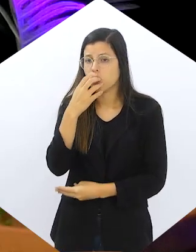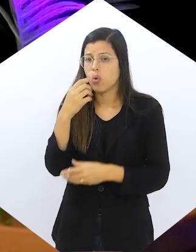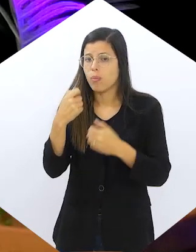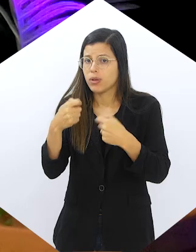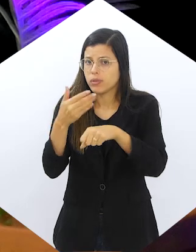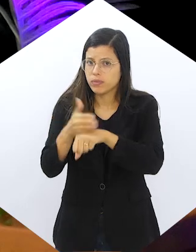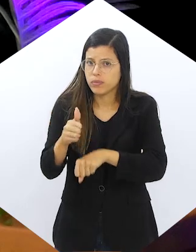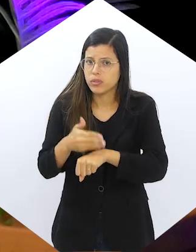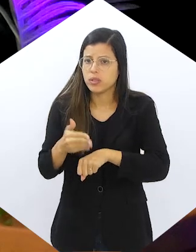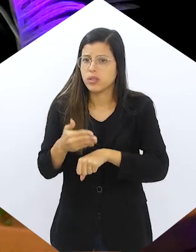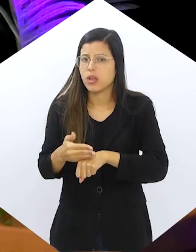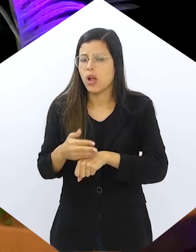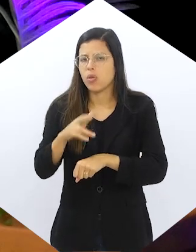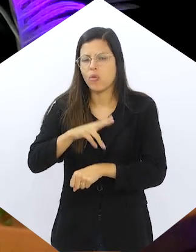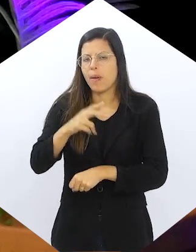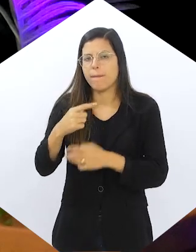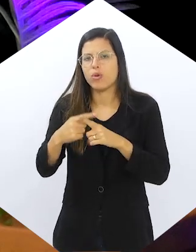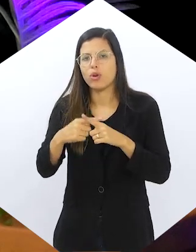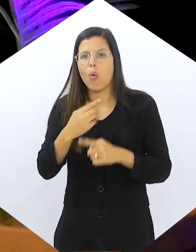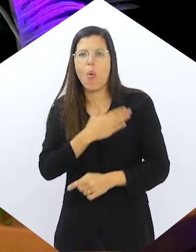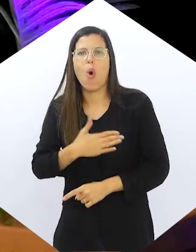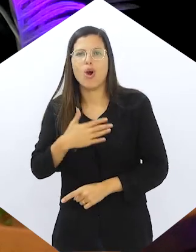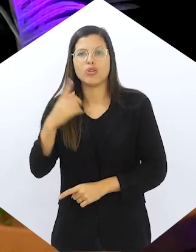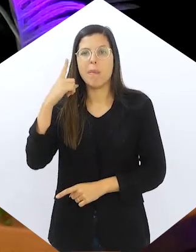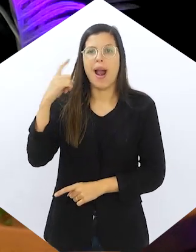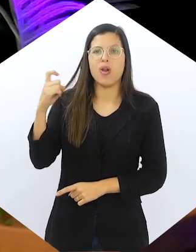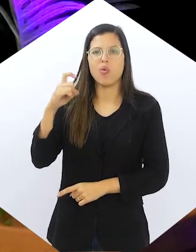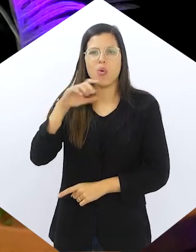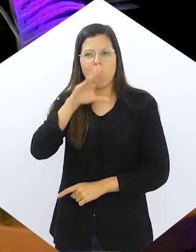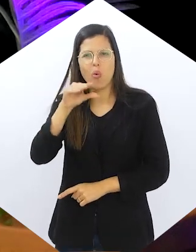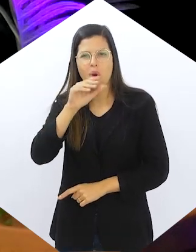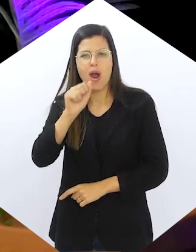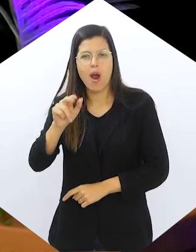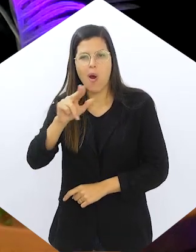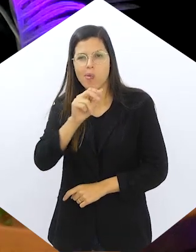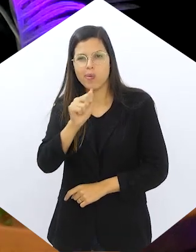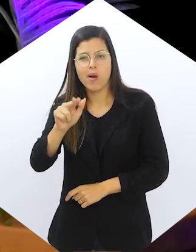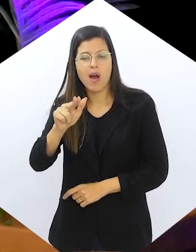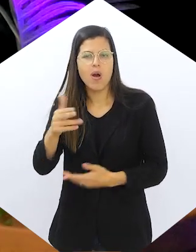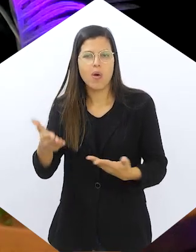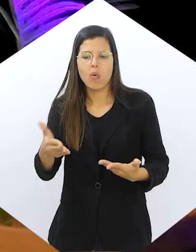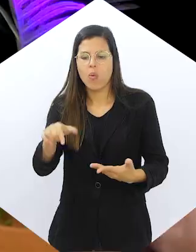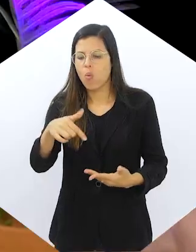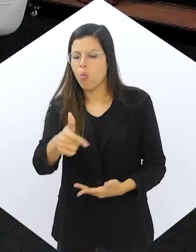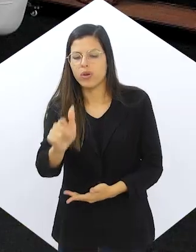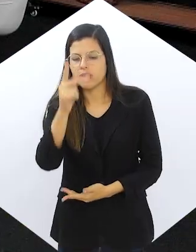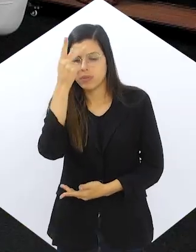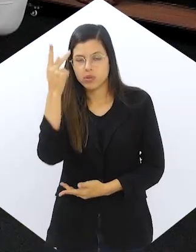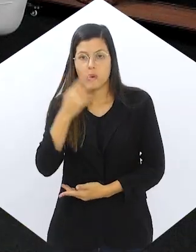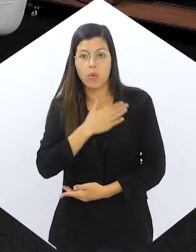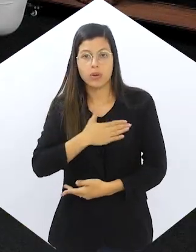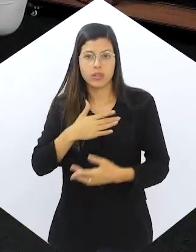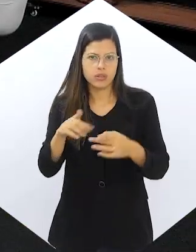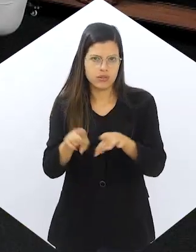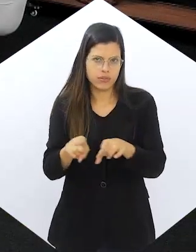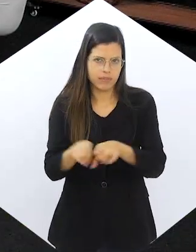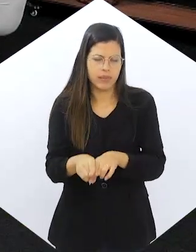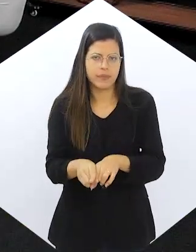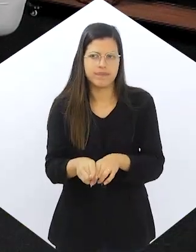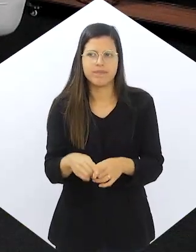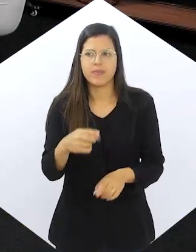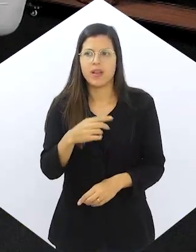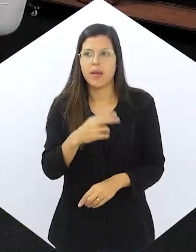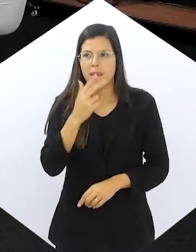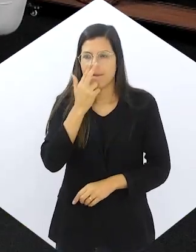porque eu gosto dele latindo no meu ouvido que o do lado vai gostar. É porque existe também um mito, né? Quando você fala adestrar o